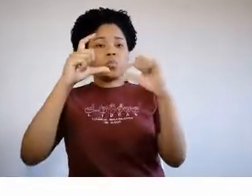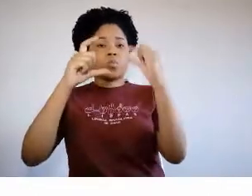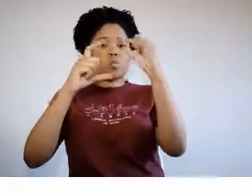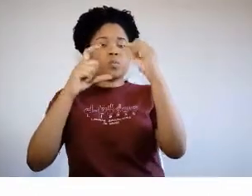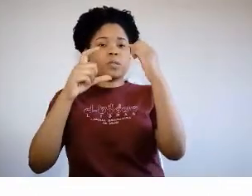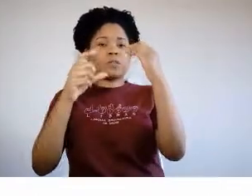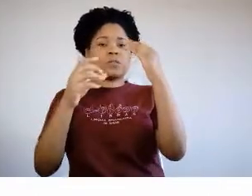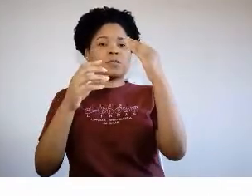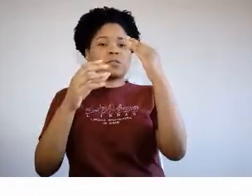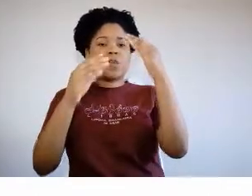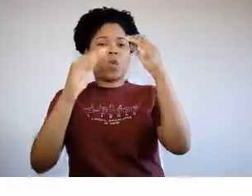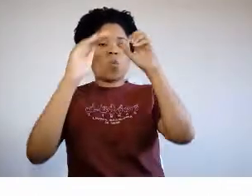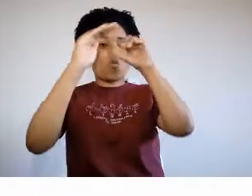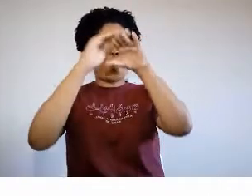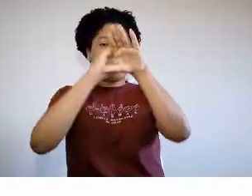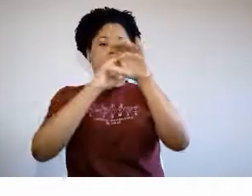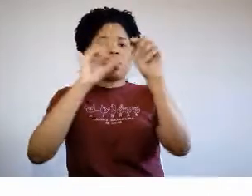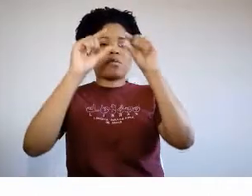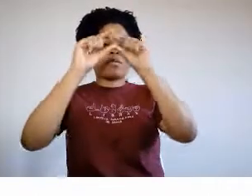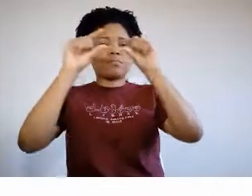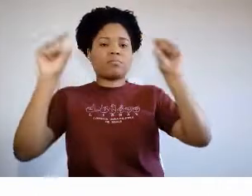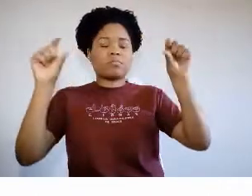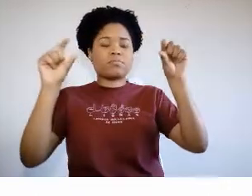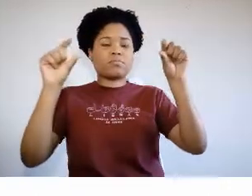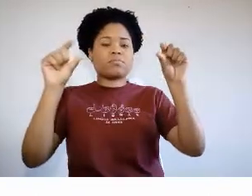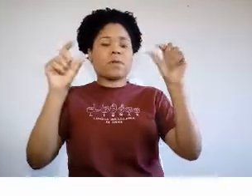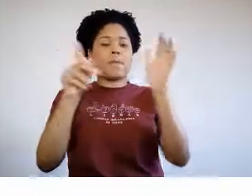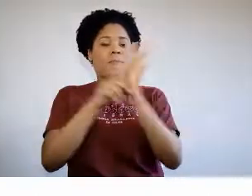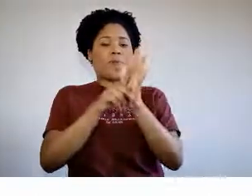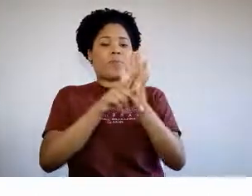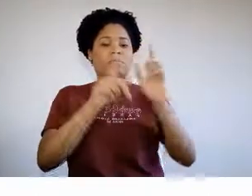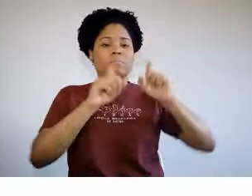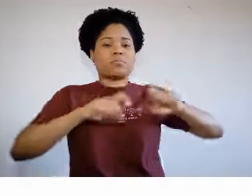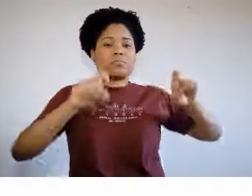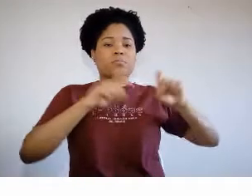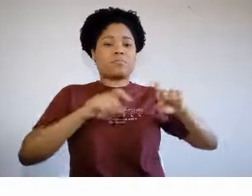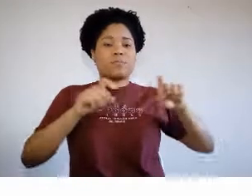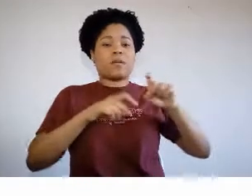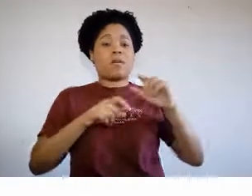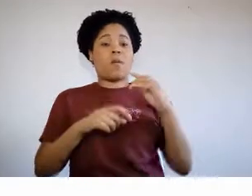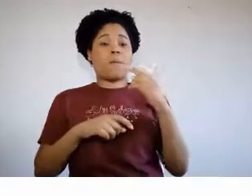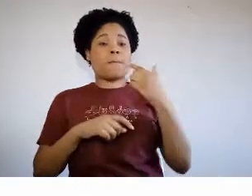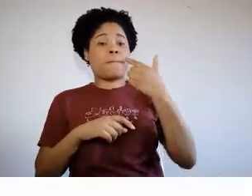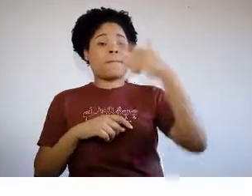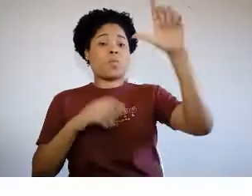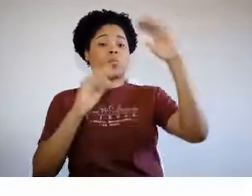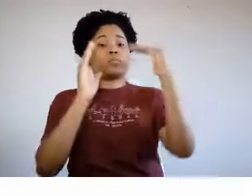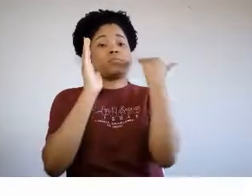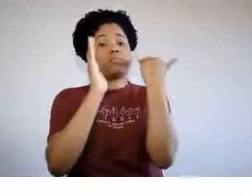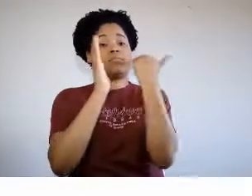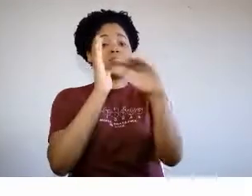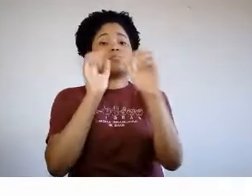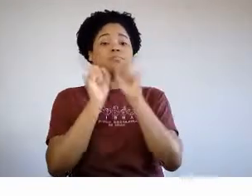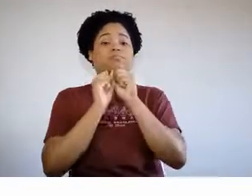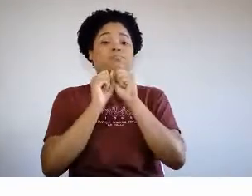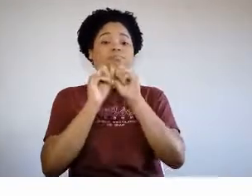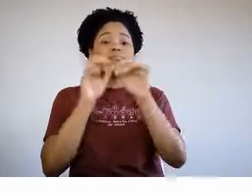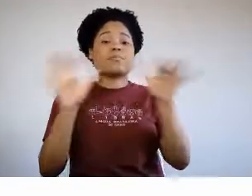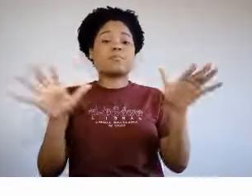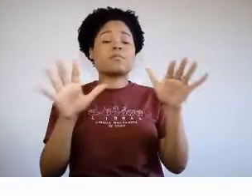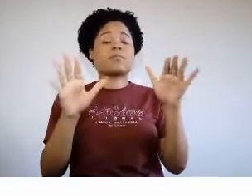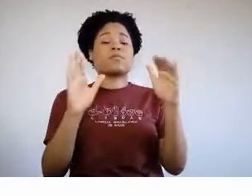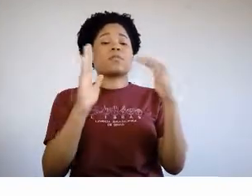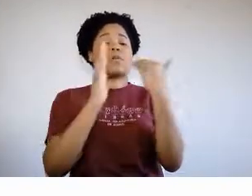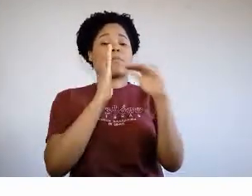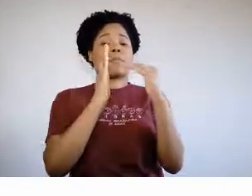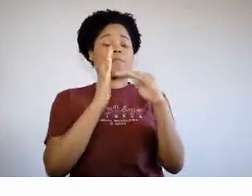switch grava aquele endereço daquela máquina. Então, num próximo envio,